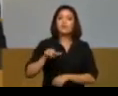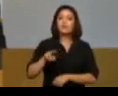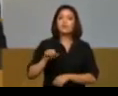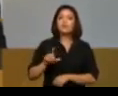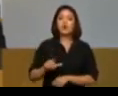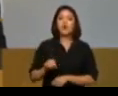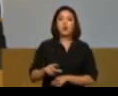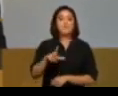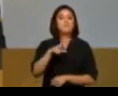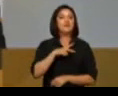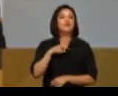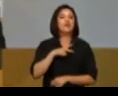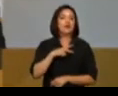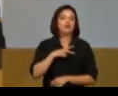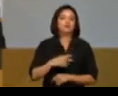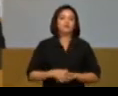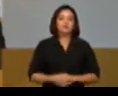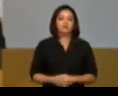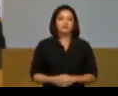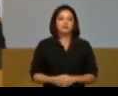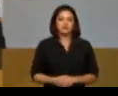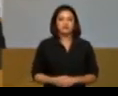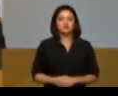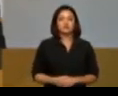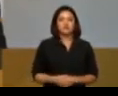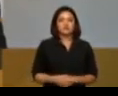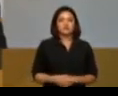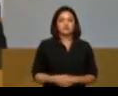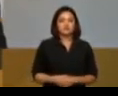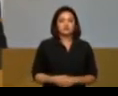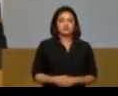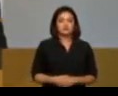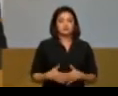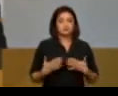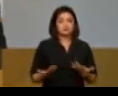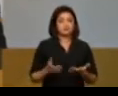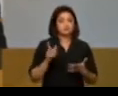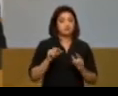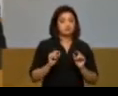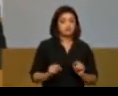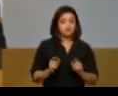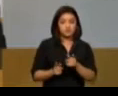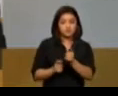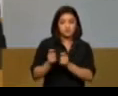privados. Repito, monopólios privados, regionais. Serão monopólios de empresas estrangeiras,